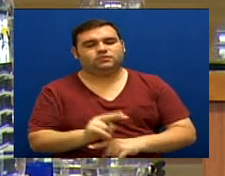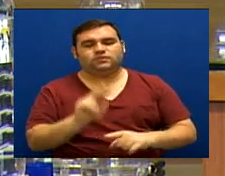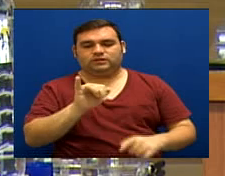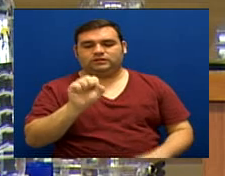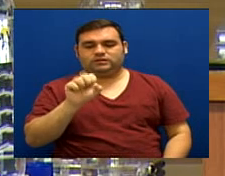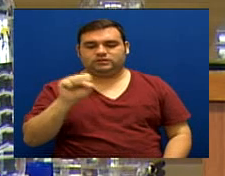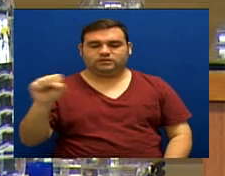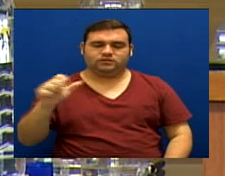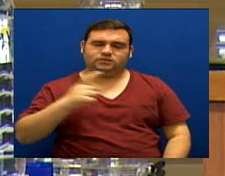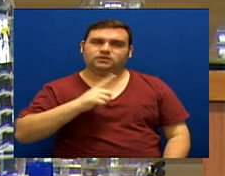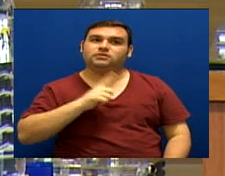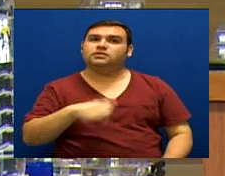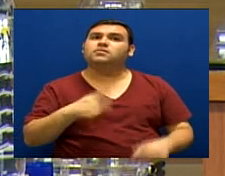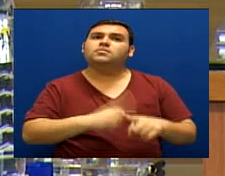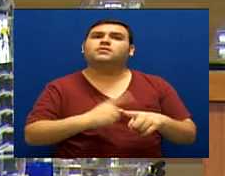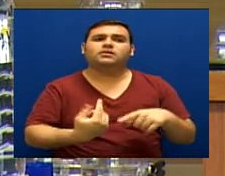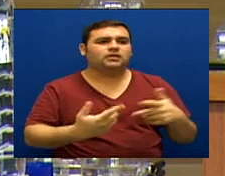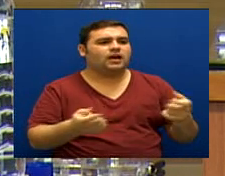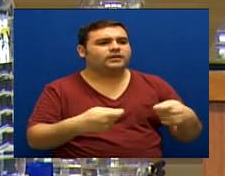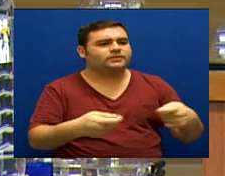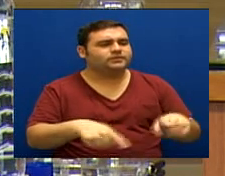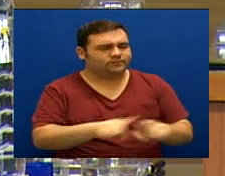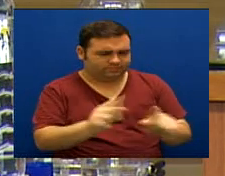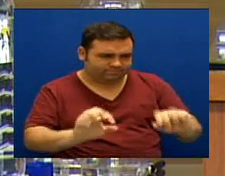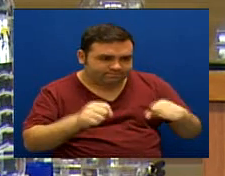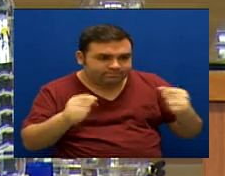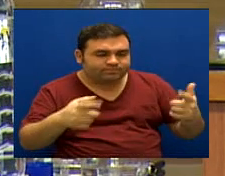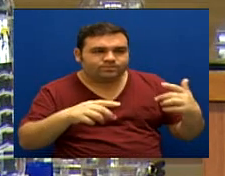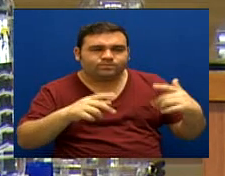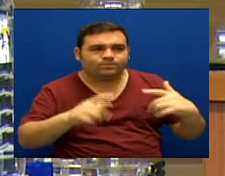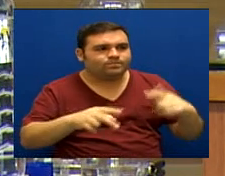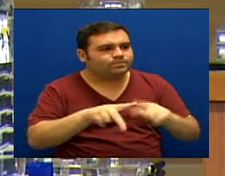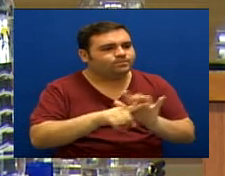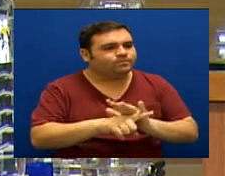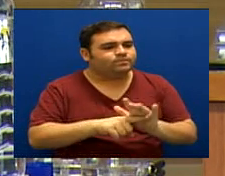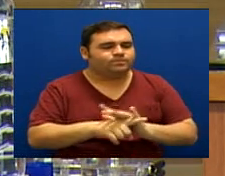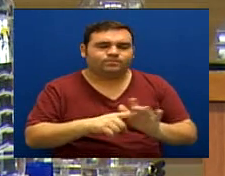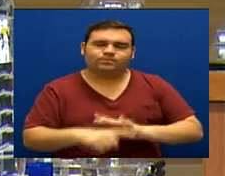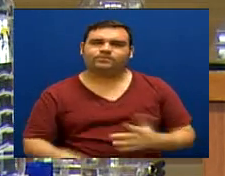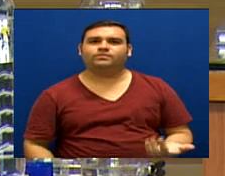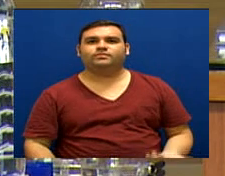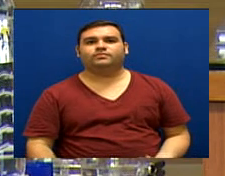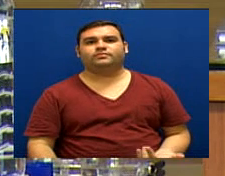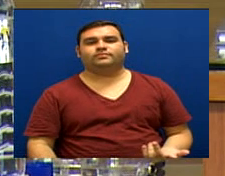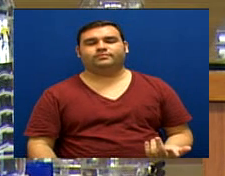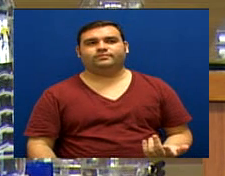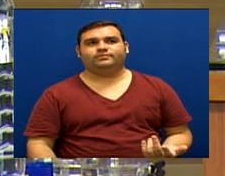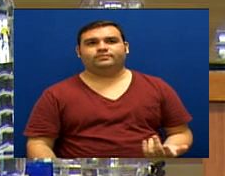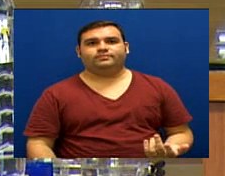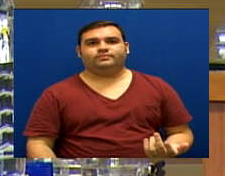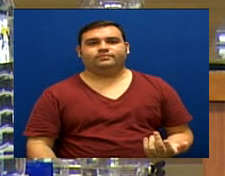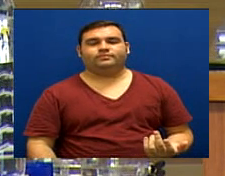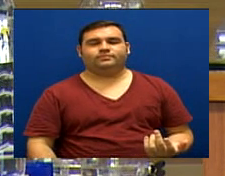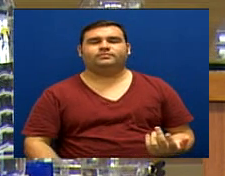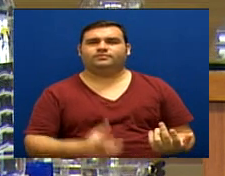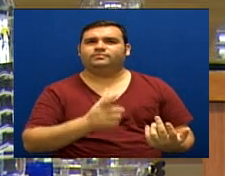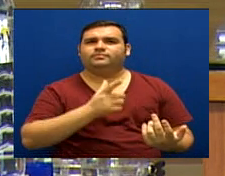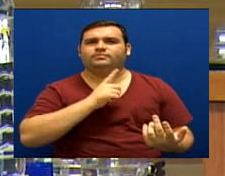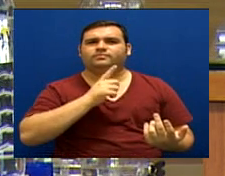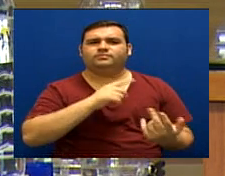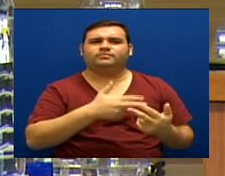iss para poder fazer frente também essa essa esse aumento de receita não é são coisas assim que